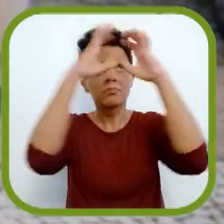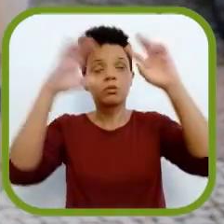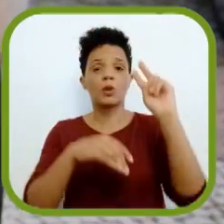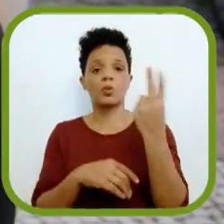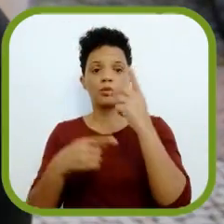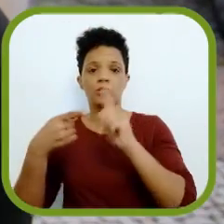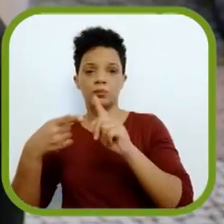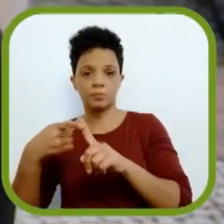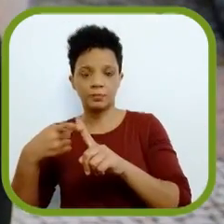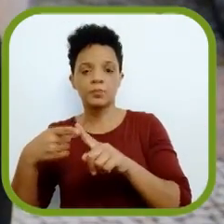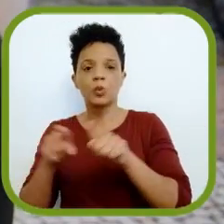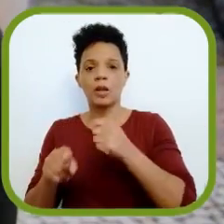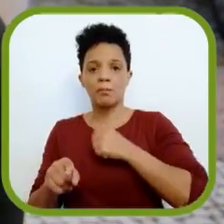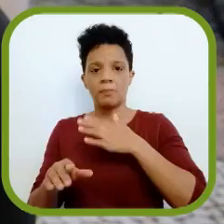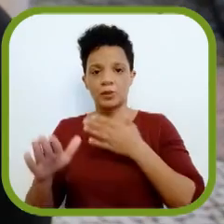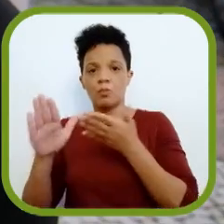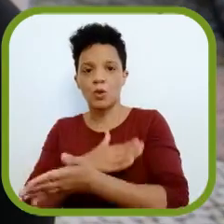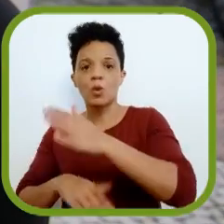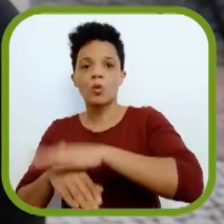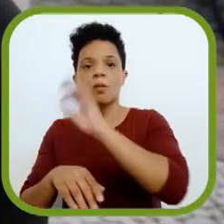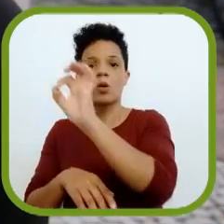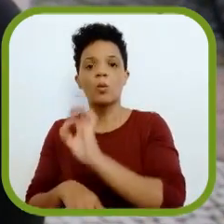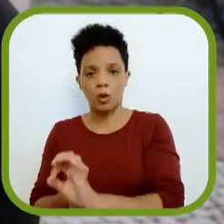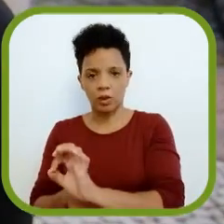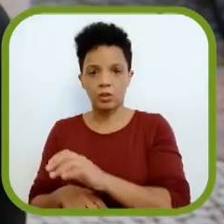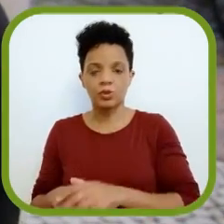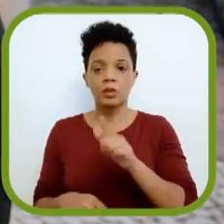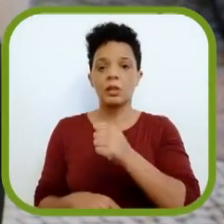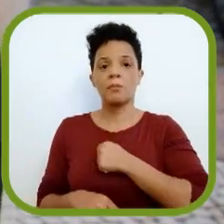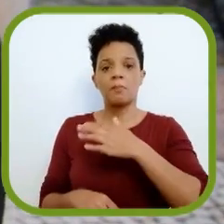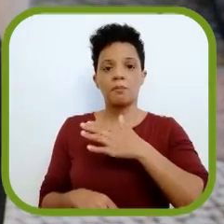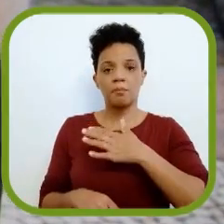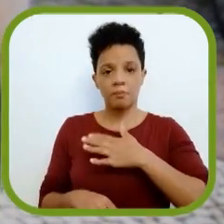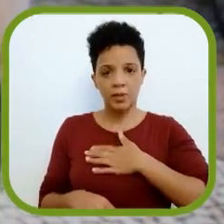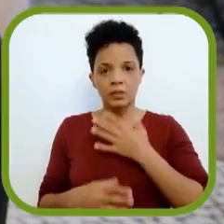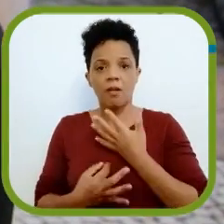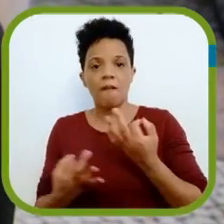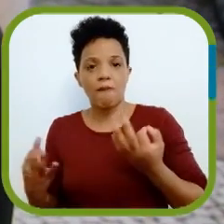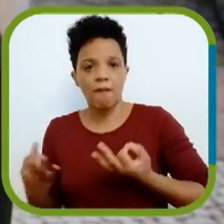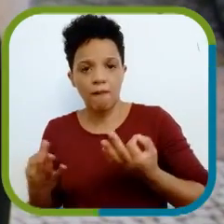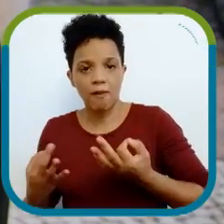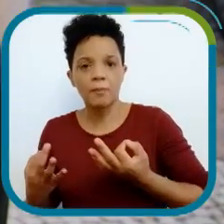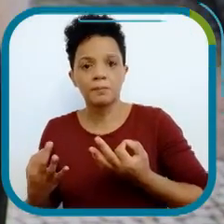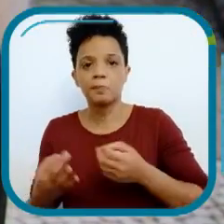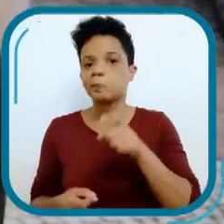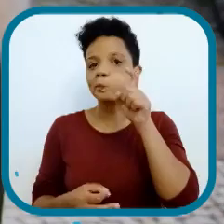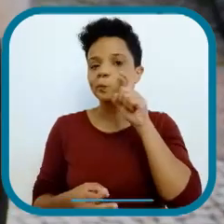dois cenários, não é? O primeiro é eu entrar na empresa por causa das cotas e a empresa